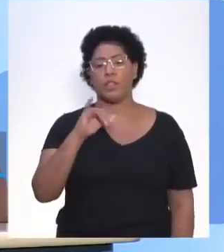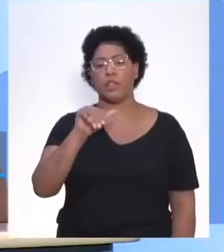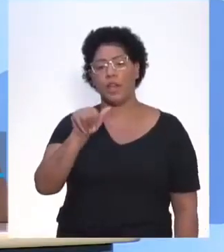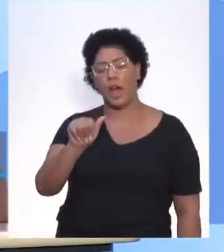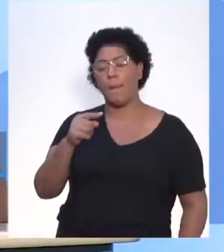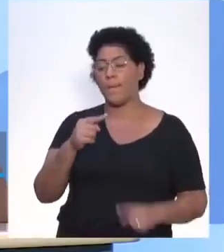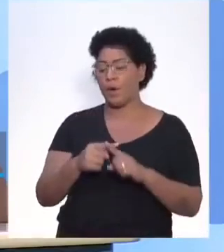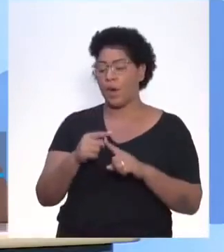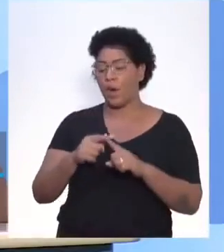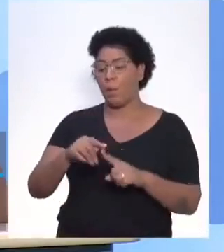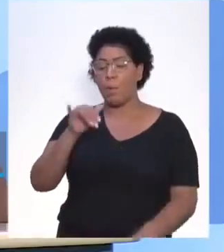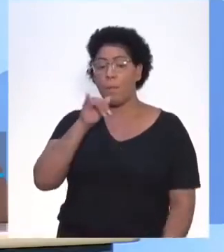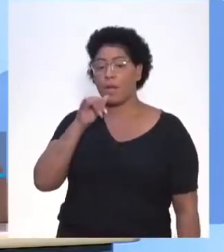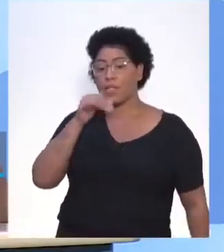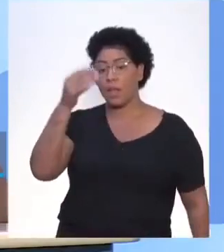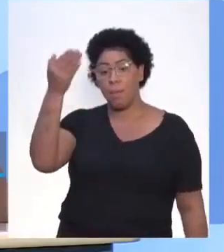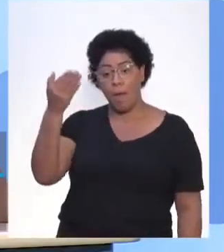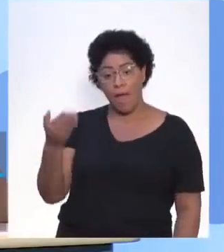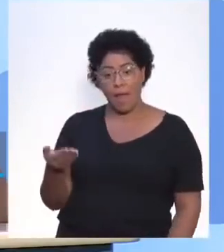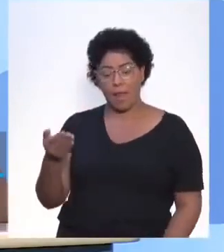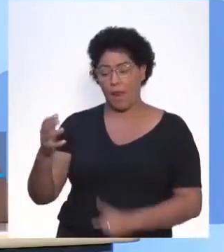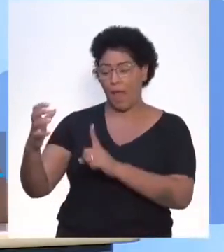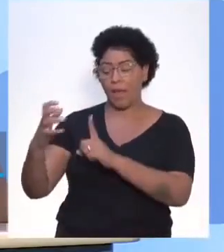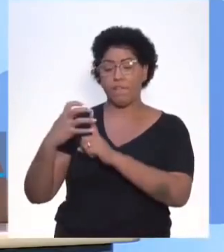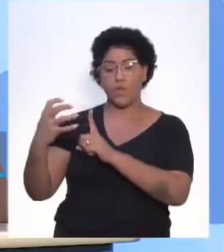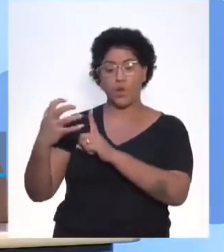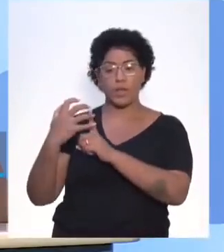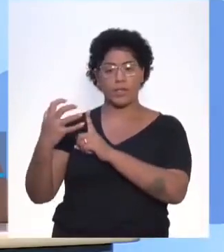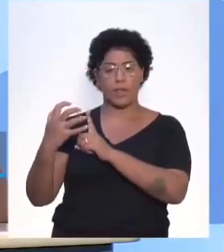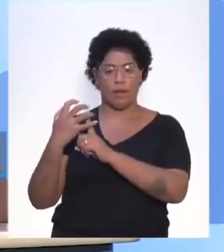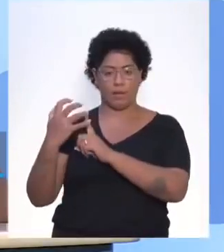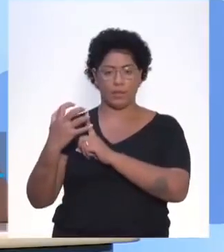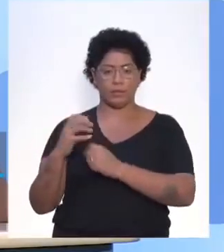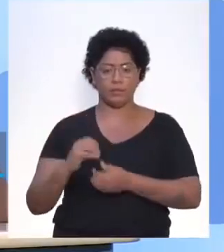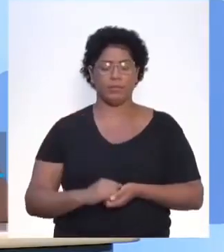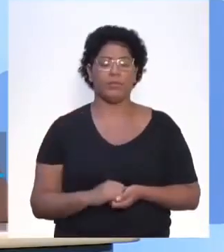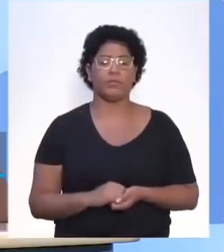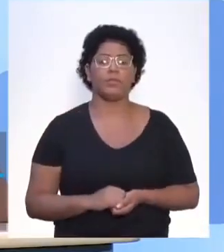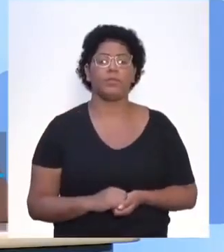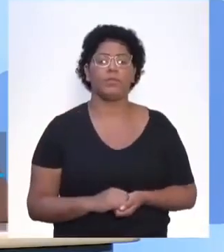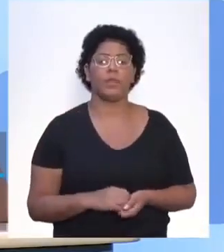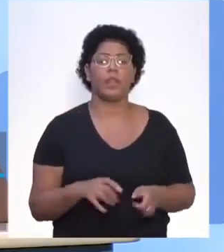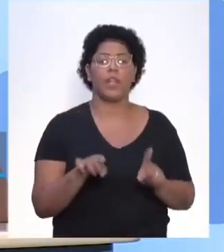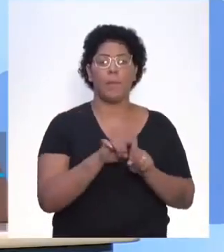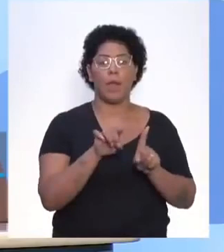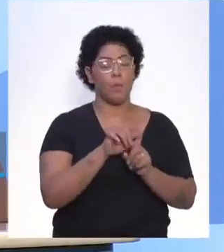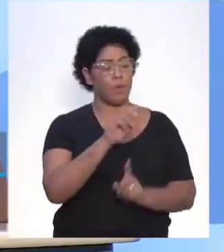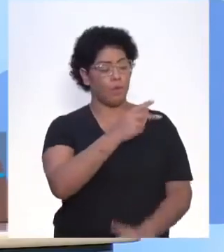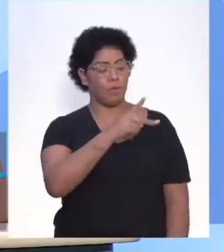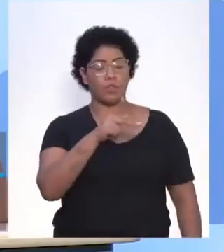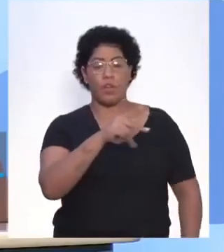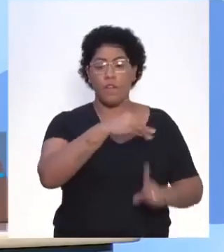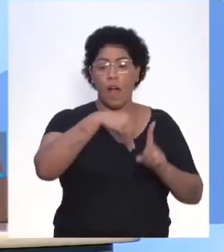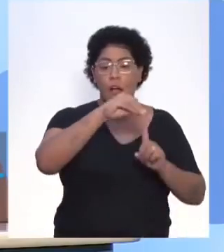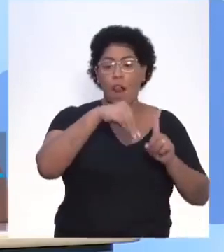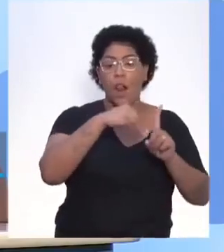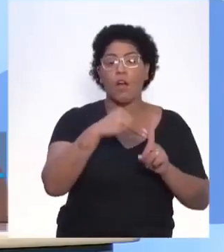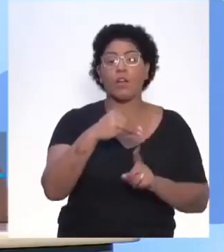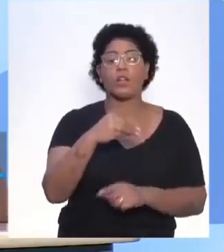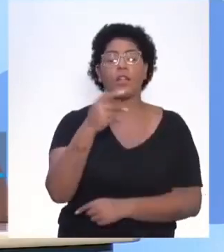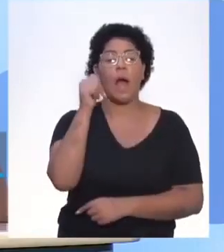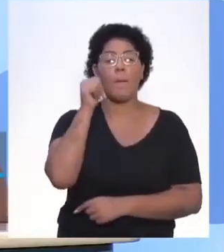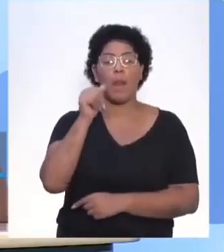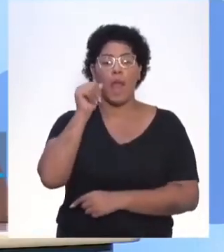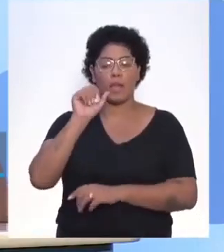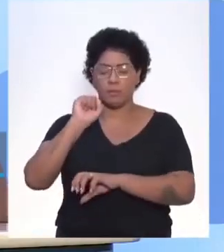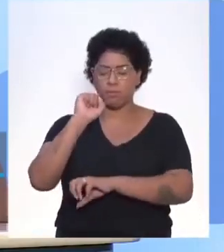da Yaa Asantewaa, esse exemplo aí, como até o professor Carlos pontuou no retorno da nossa interação, né? Do empoderamento, a mulher